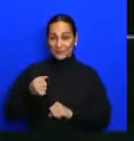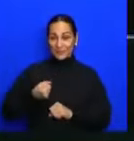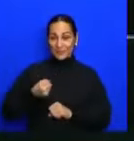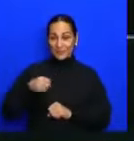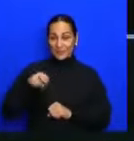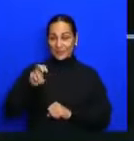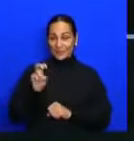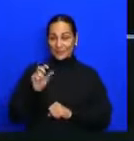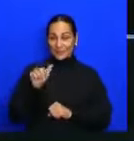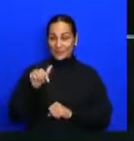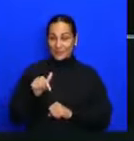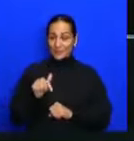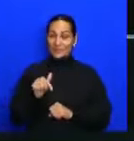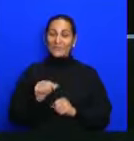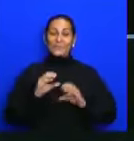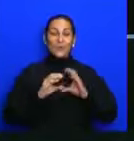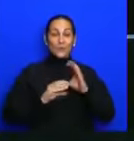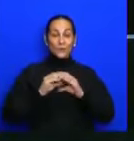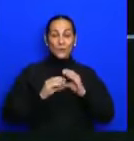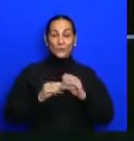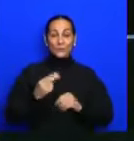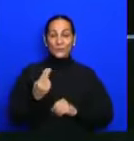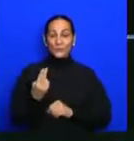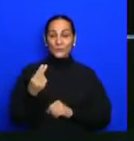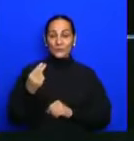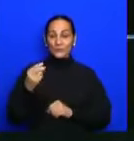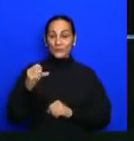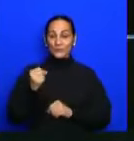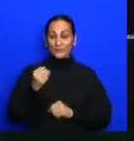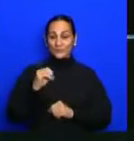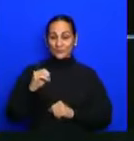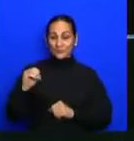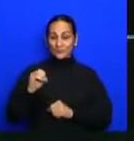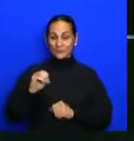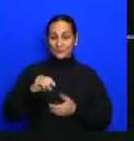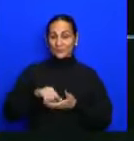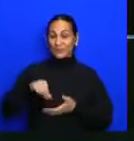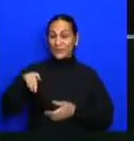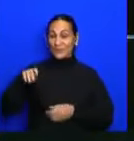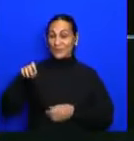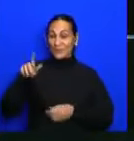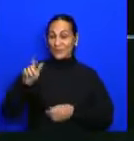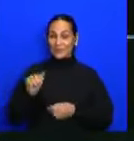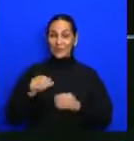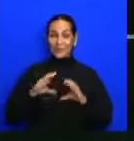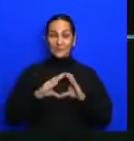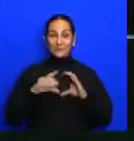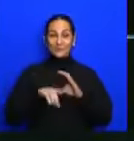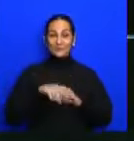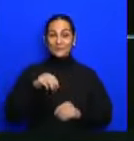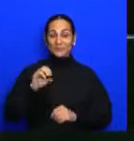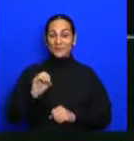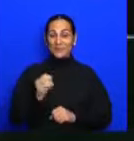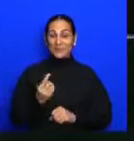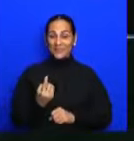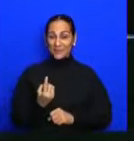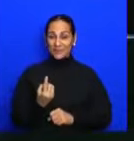número 57. Esse é o concurso 2.800 da Mega Sena. Bola